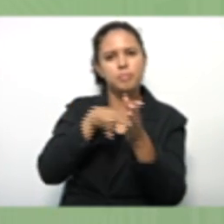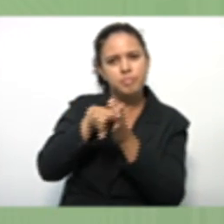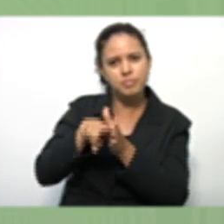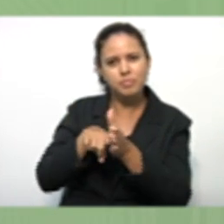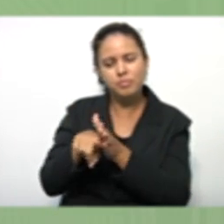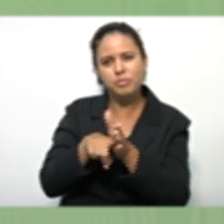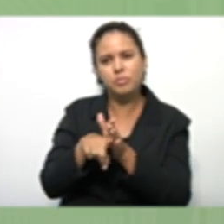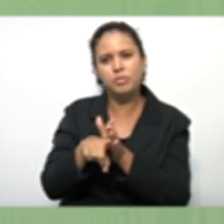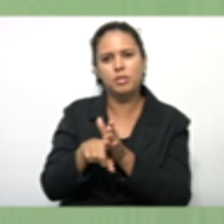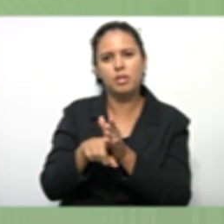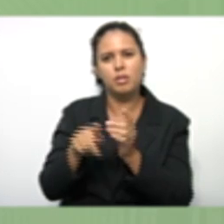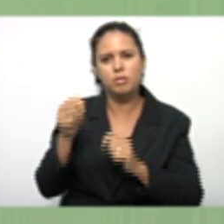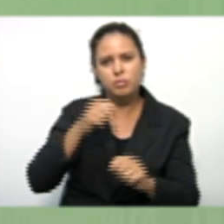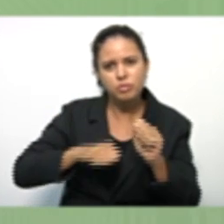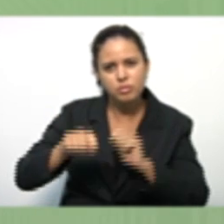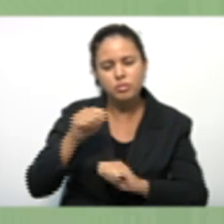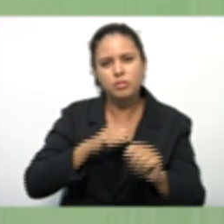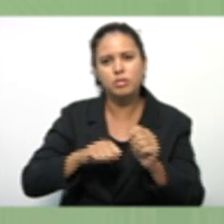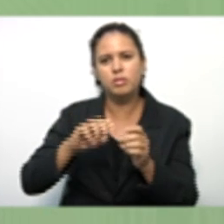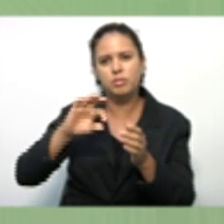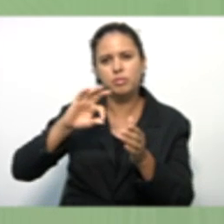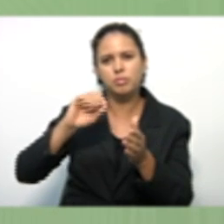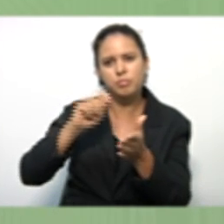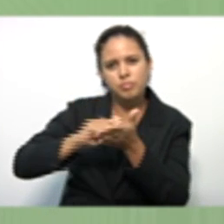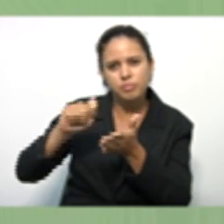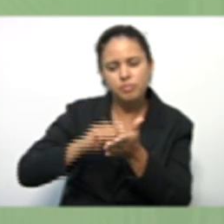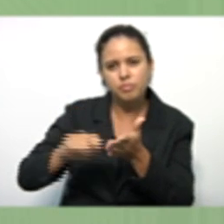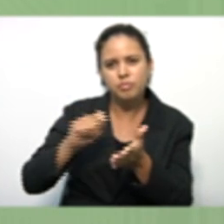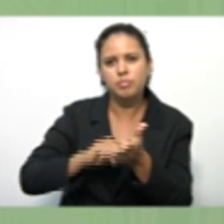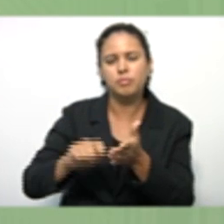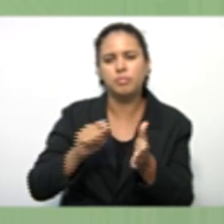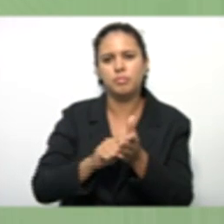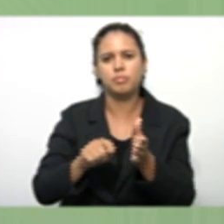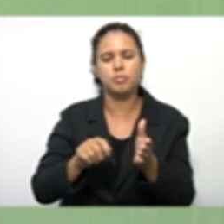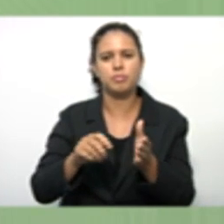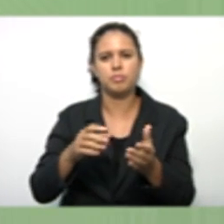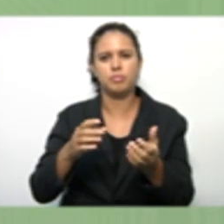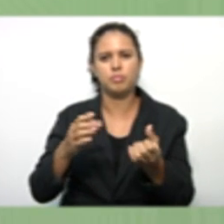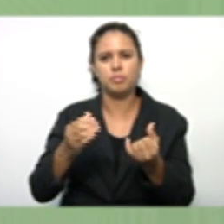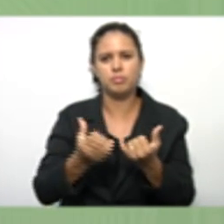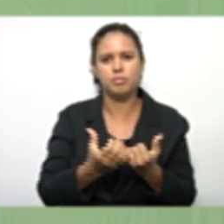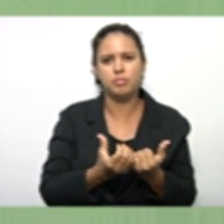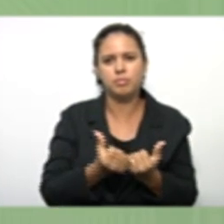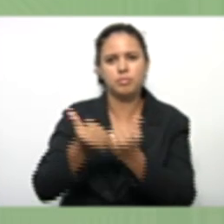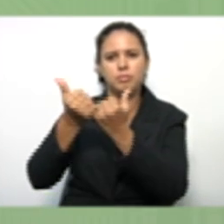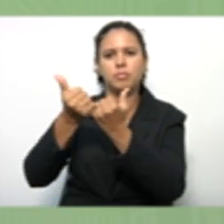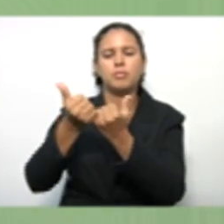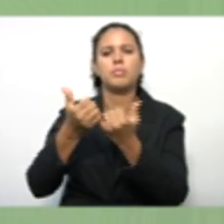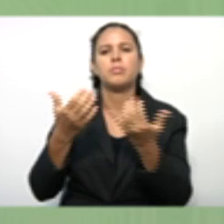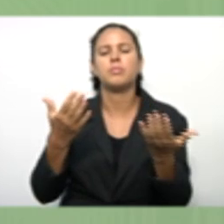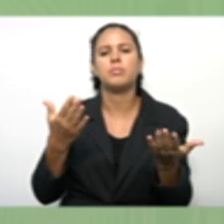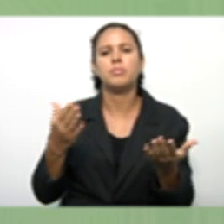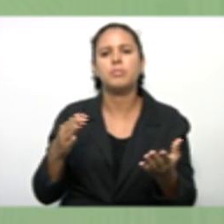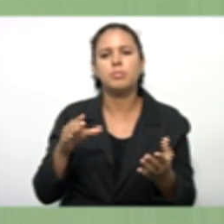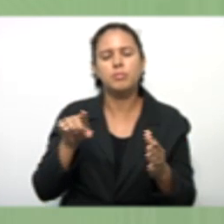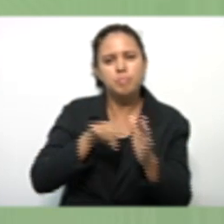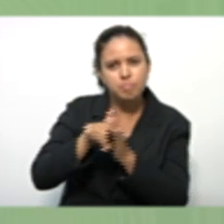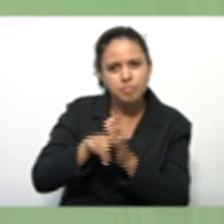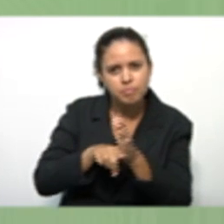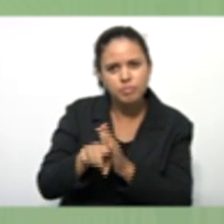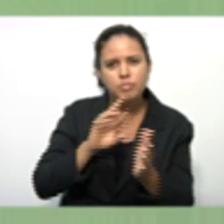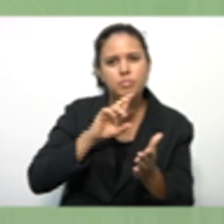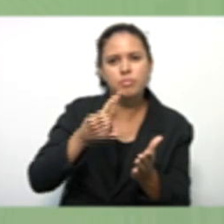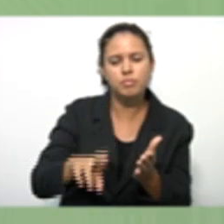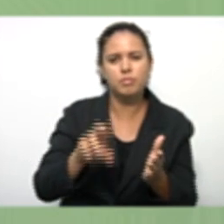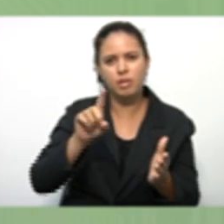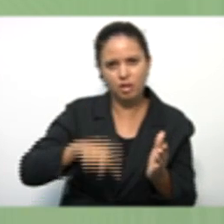analisar, controlar e registrar o patrimônio de pessoas físicas apenas, apurar o resultado e gerar informações úteis para a